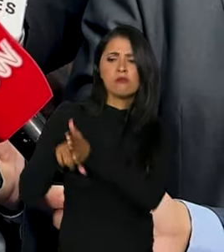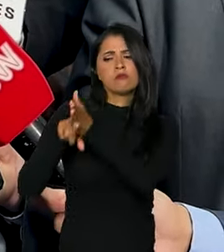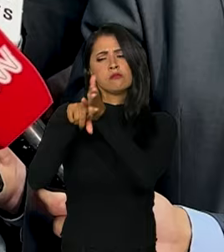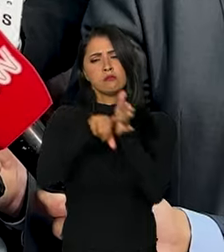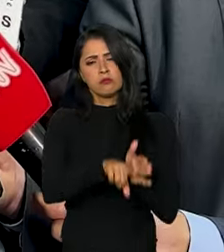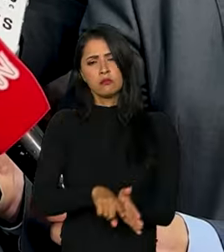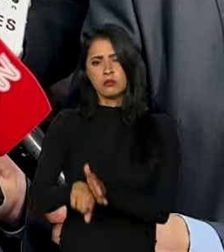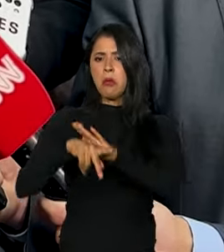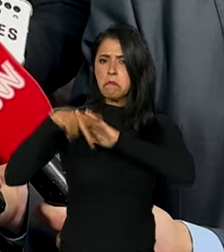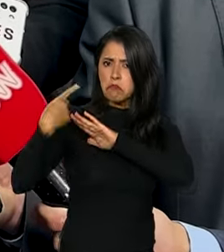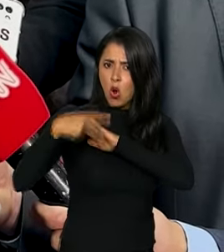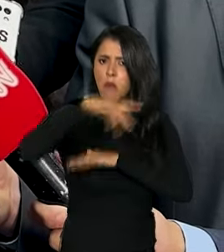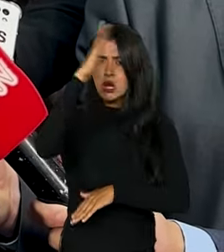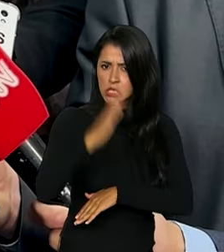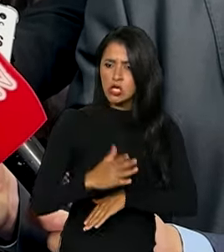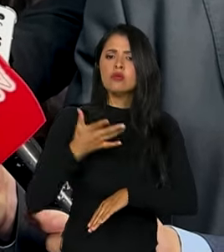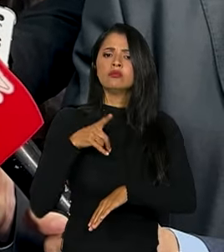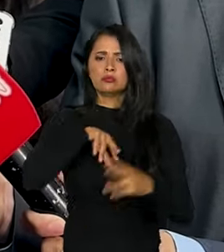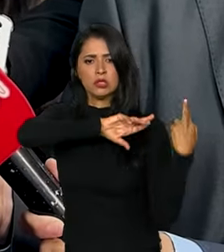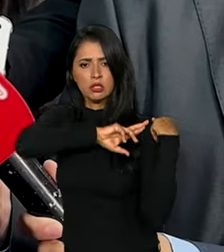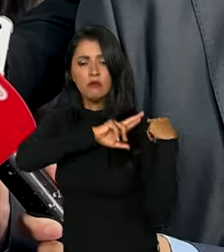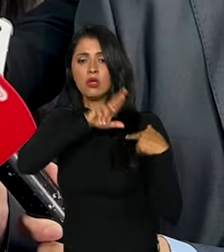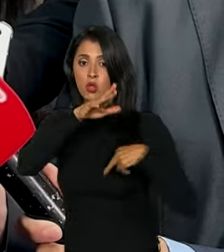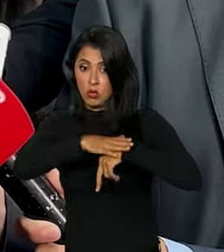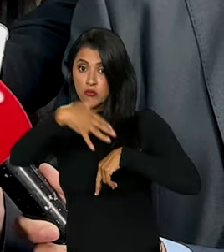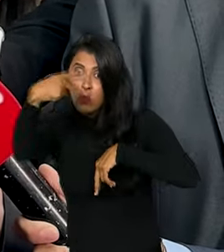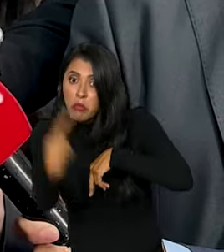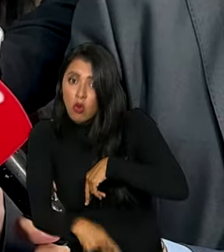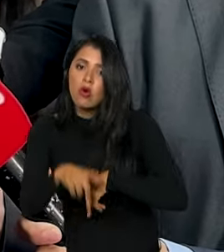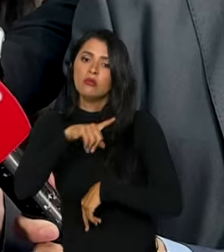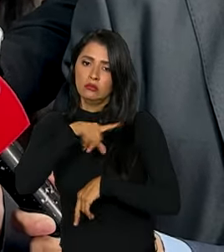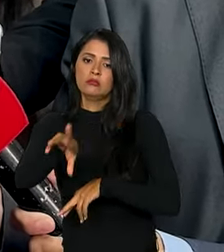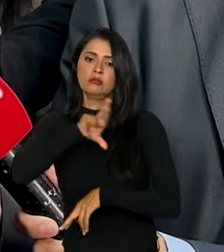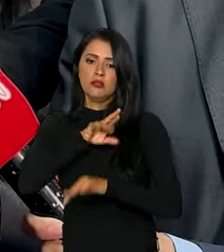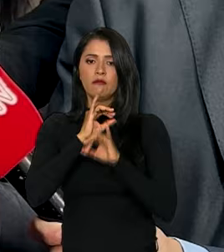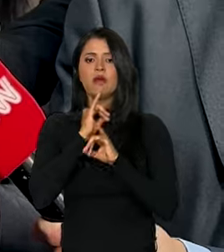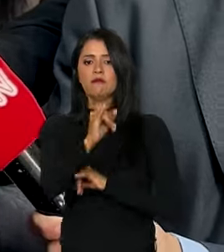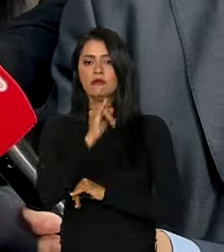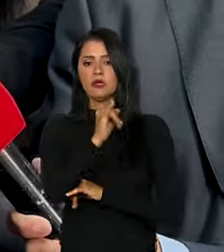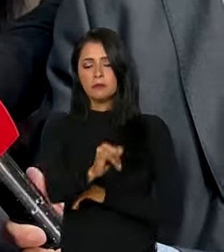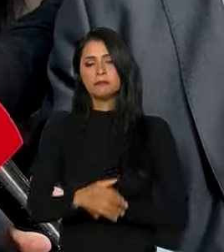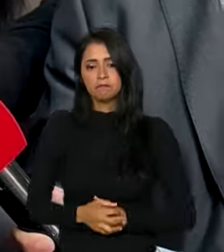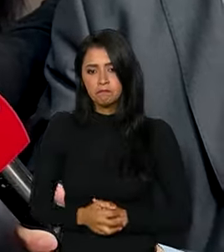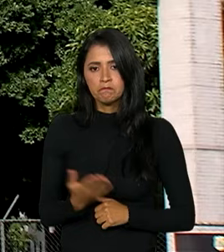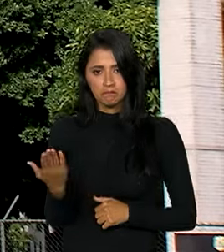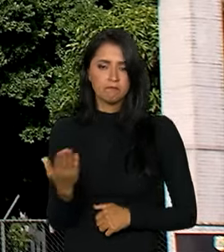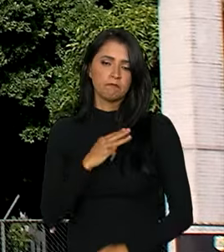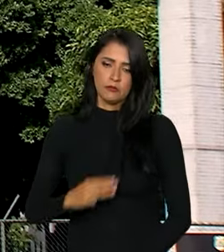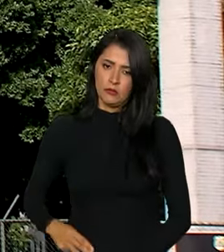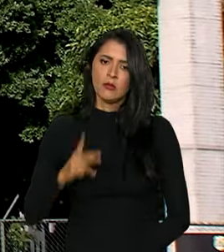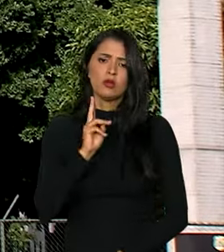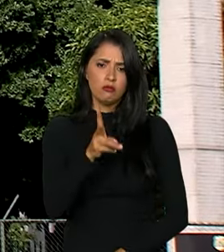investigação exclusivamente brasileira, e que no tempo próprio os resultados serão comunicados. Segundo o ministro, serão mantidas